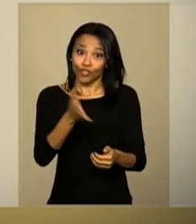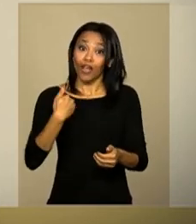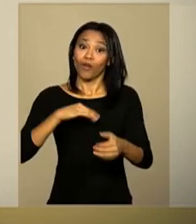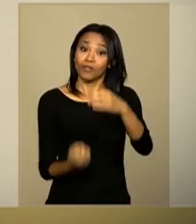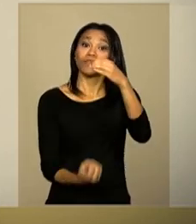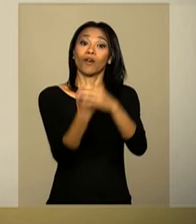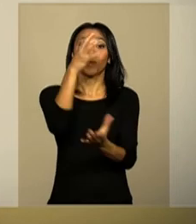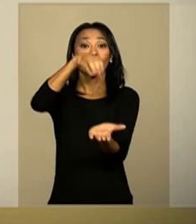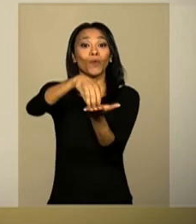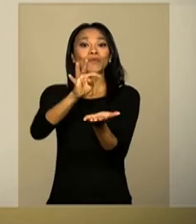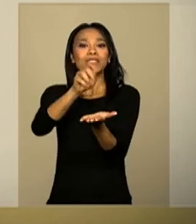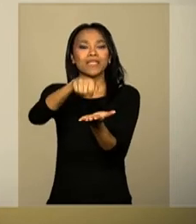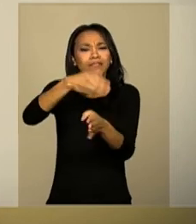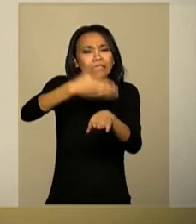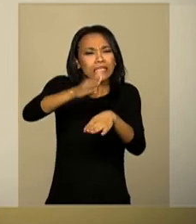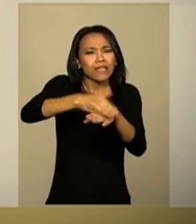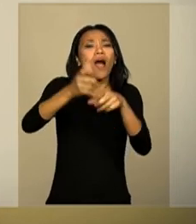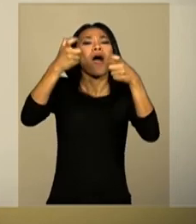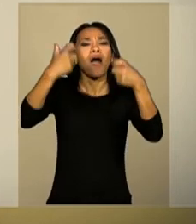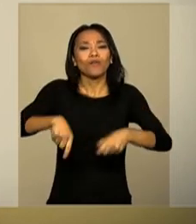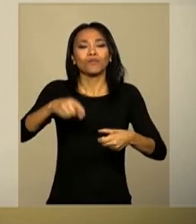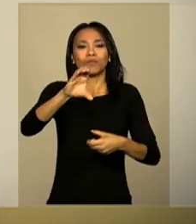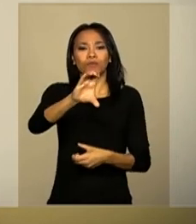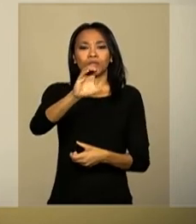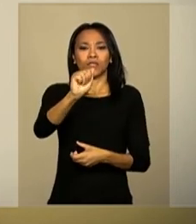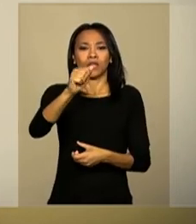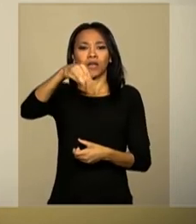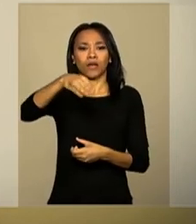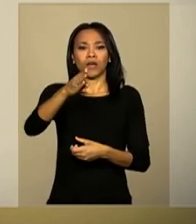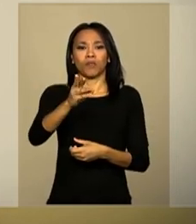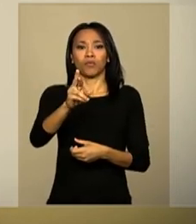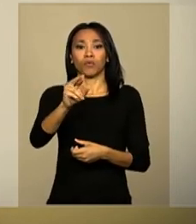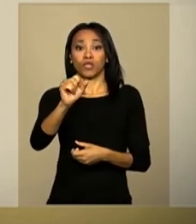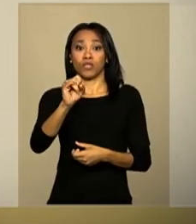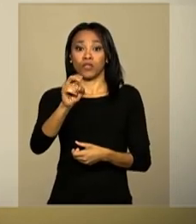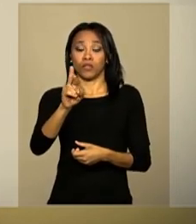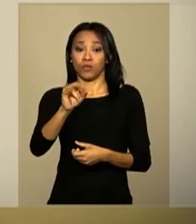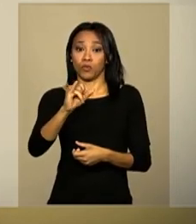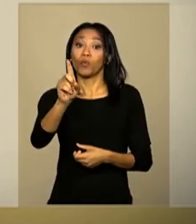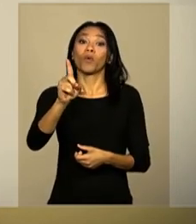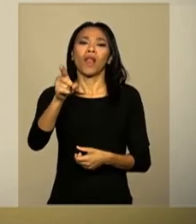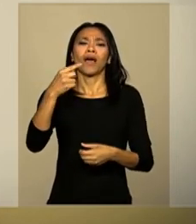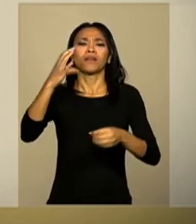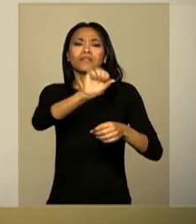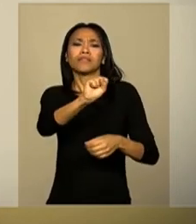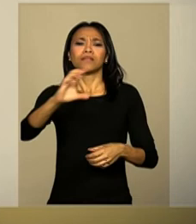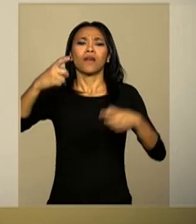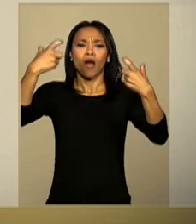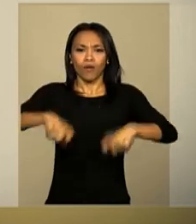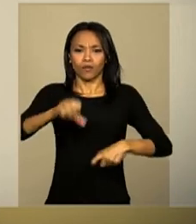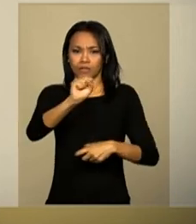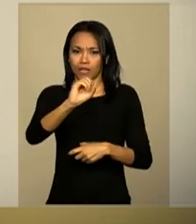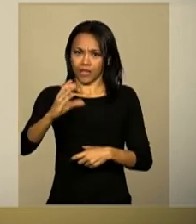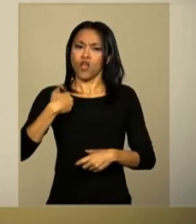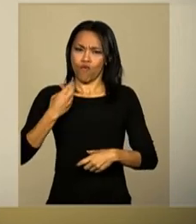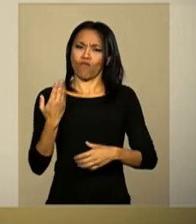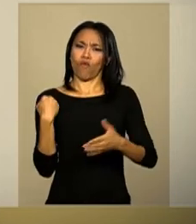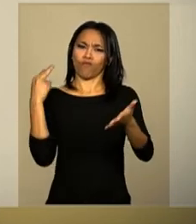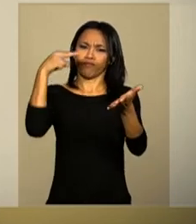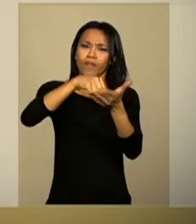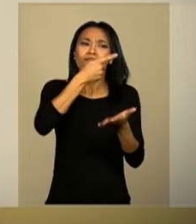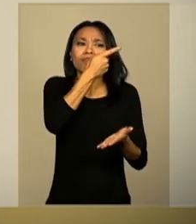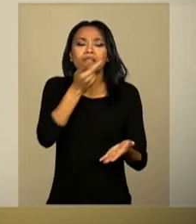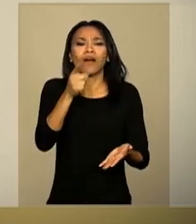centro de treinamento de cães-guia lá em Camboriú em Santa Catarina e assim que eu for lá em Santa Catarina eu vou lá visitar esse